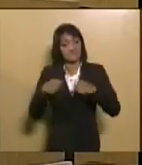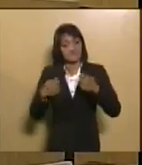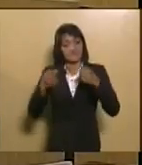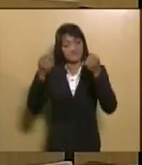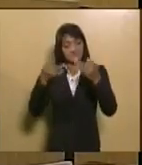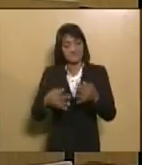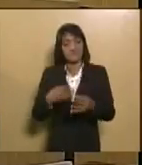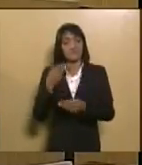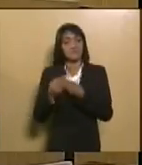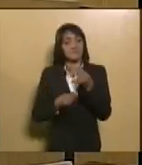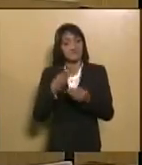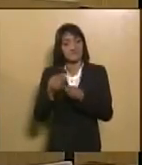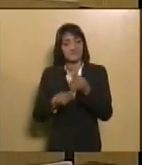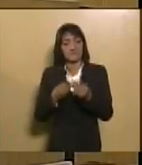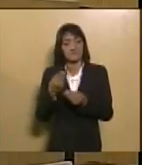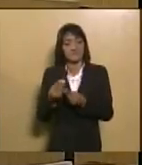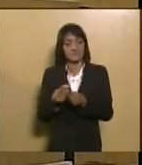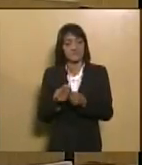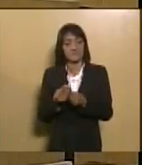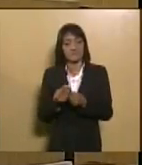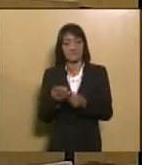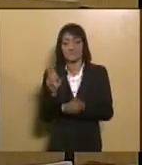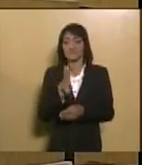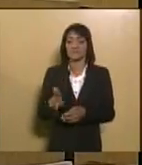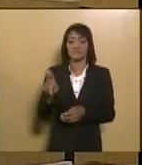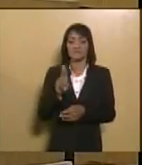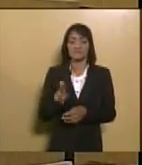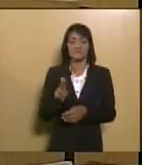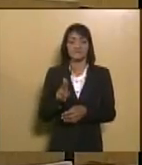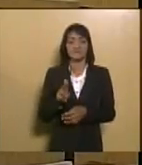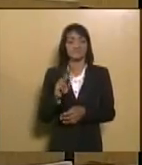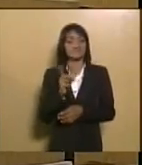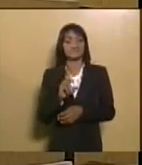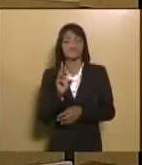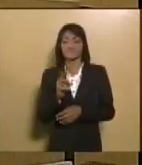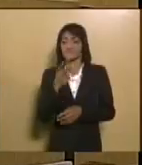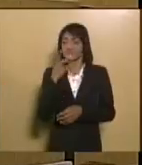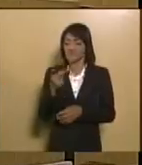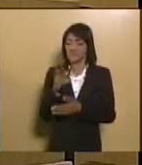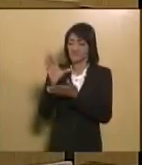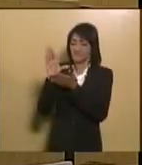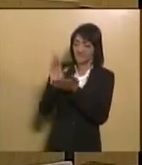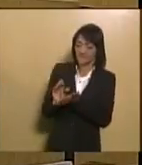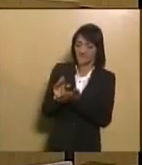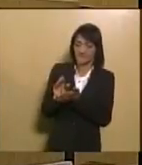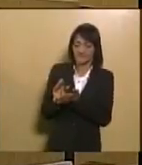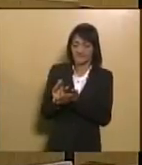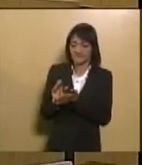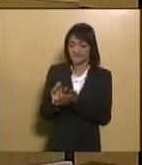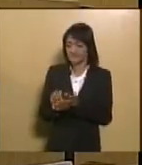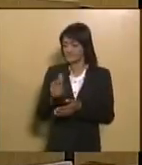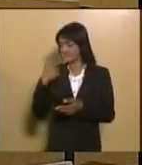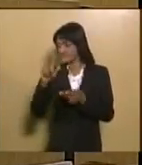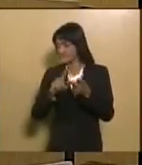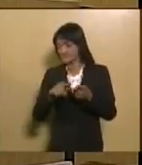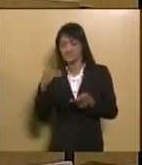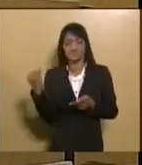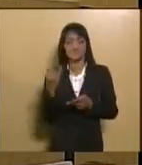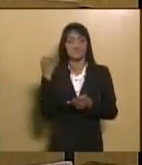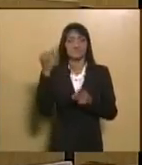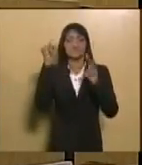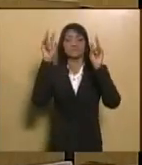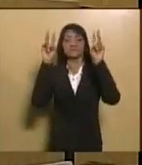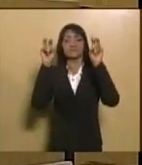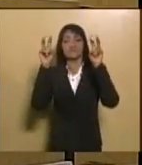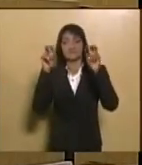vêm utilizando os recursos públicos e não apenas dizer que a sua receita diminui. Outro tema importante que